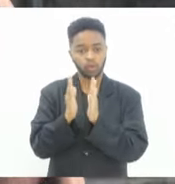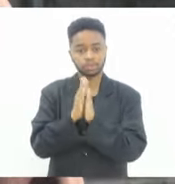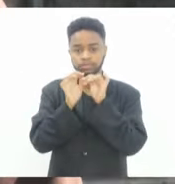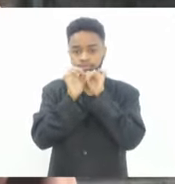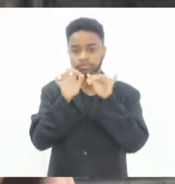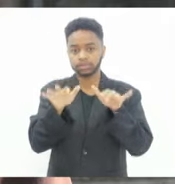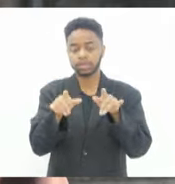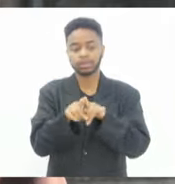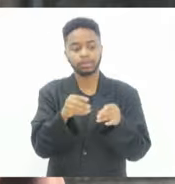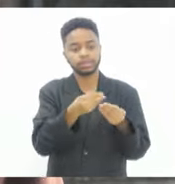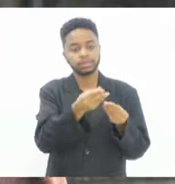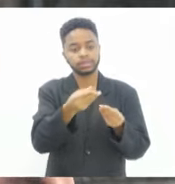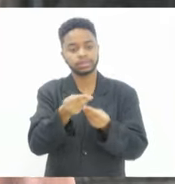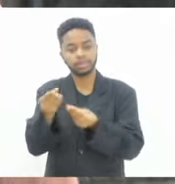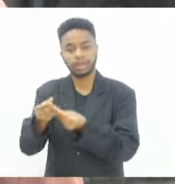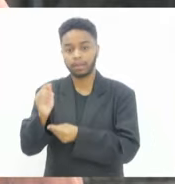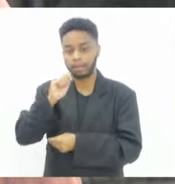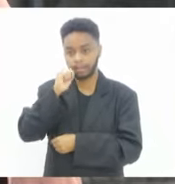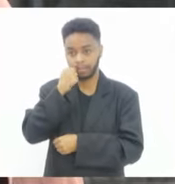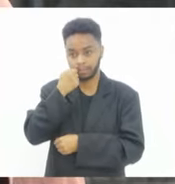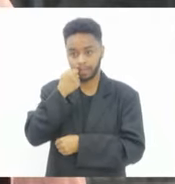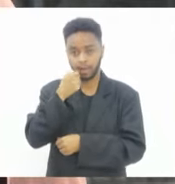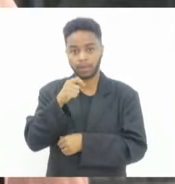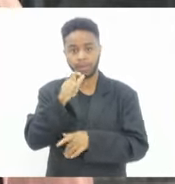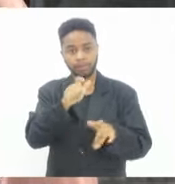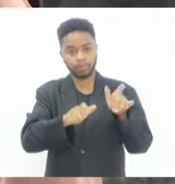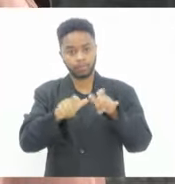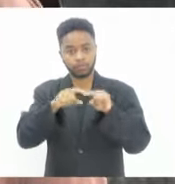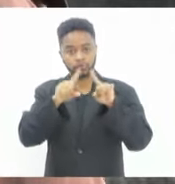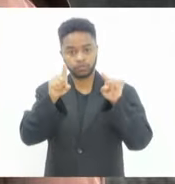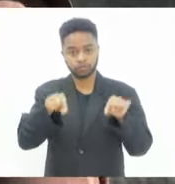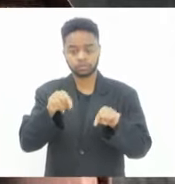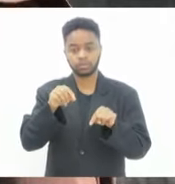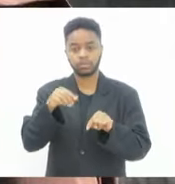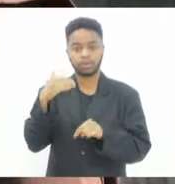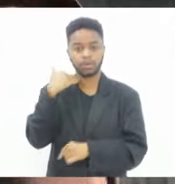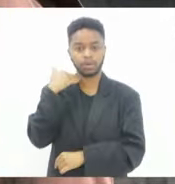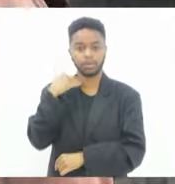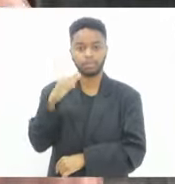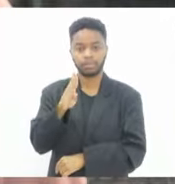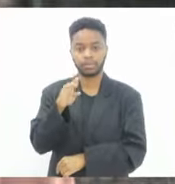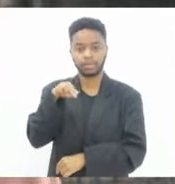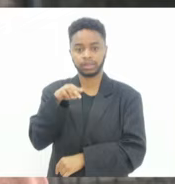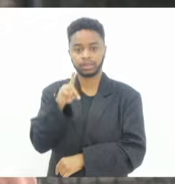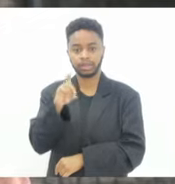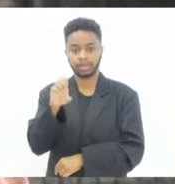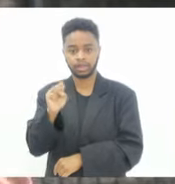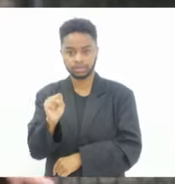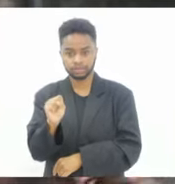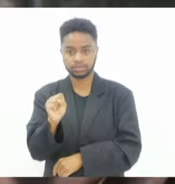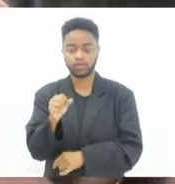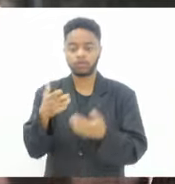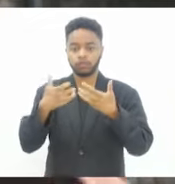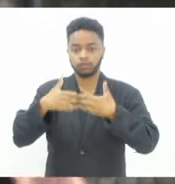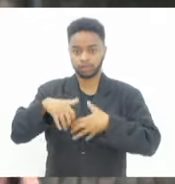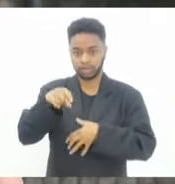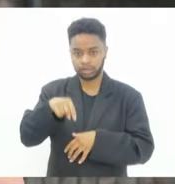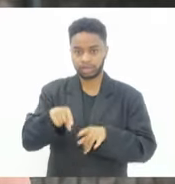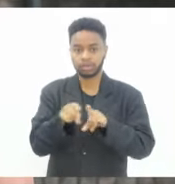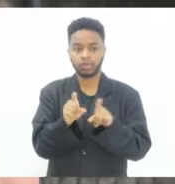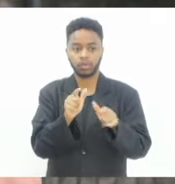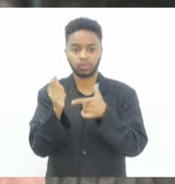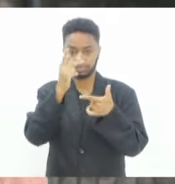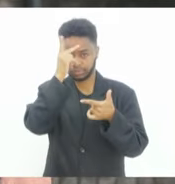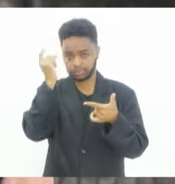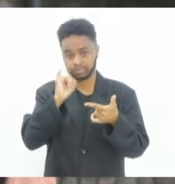e distribuição de pãezinhos para os funcionários do BNDES, que também funciona nesta área aqui, e para as outras pessoas